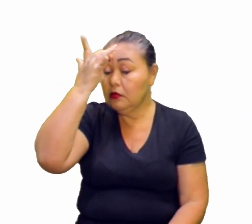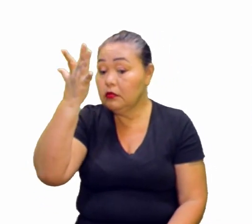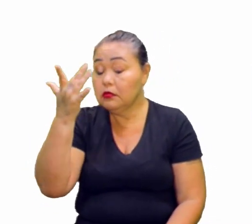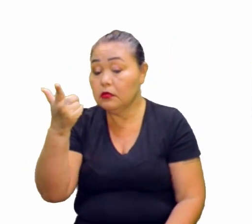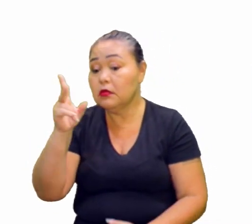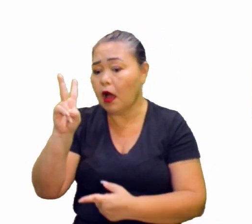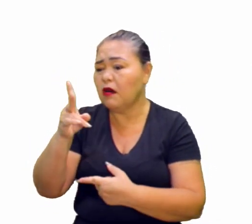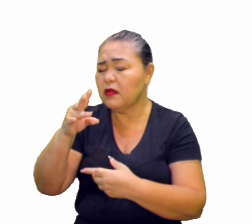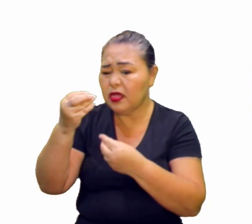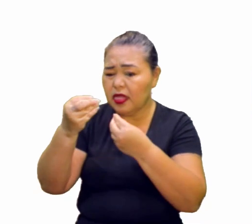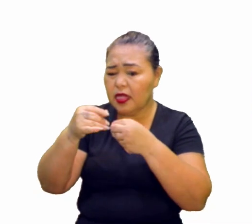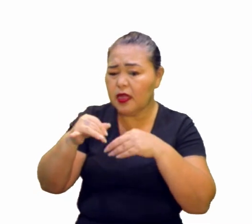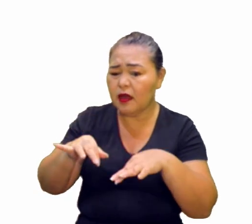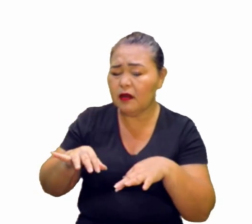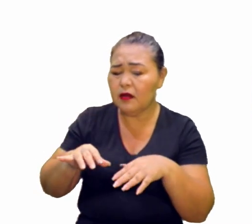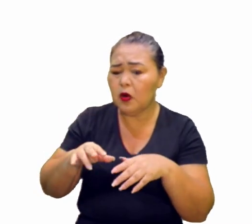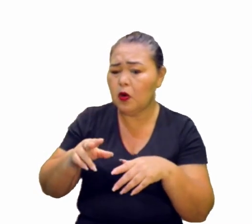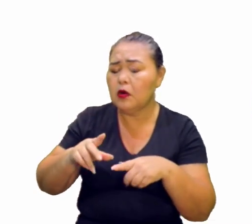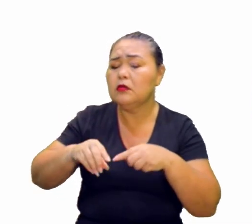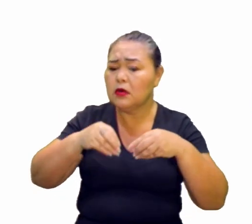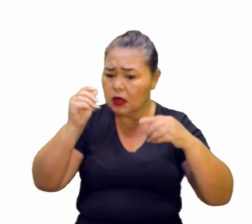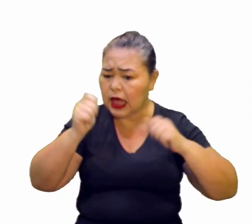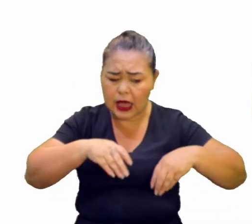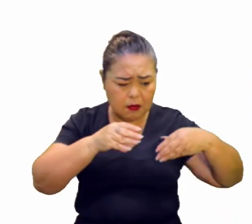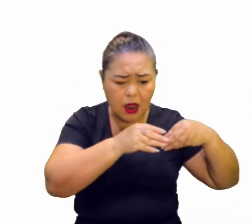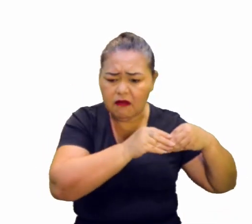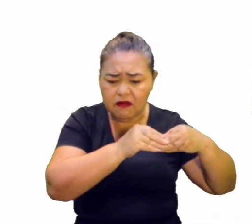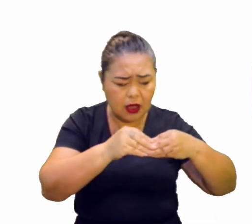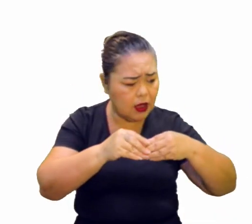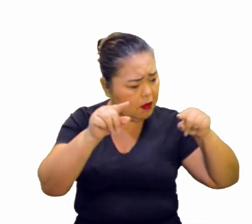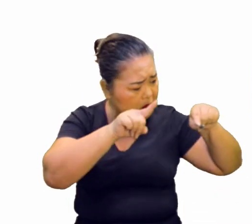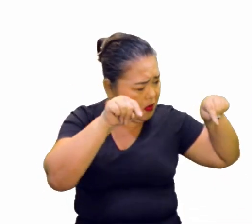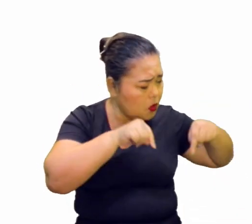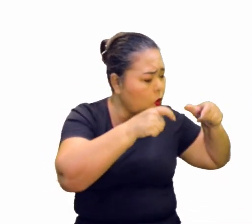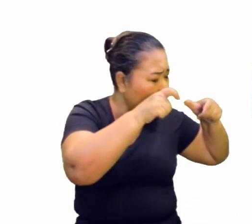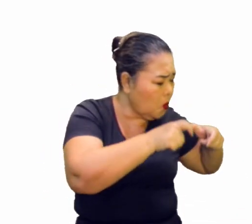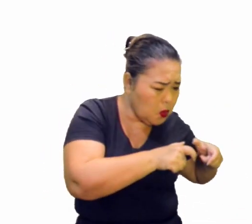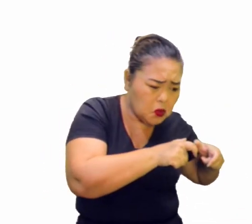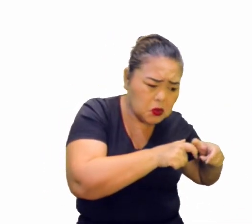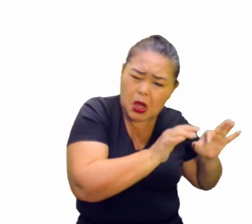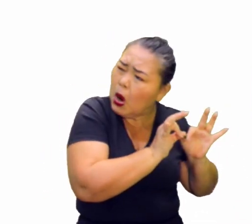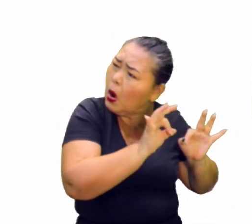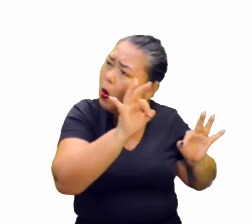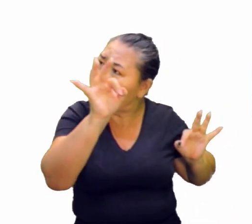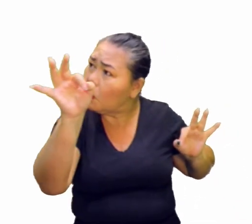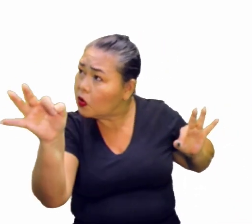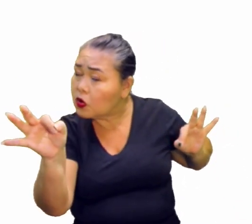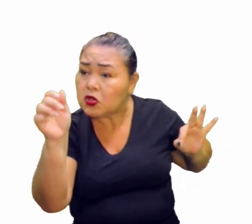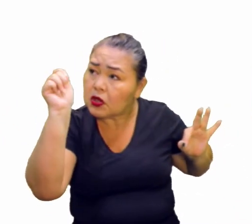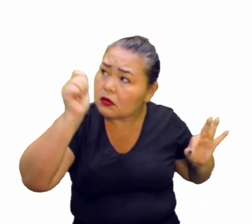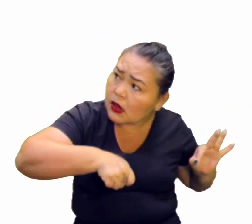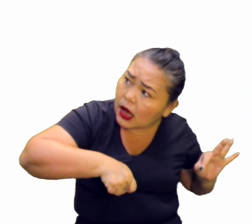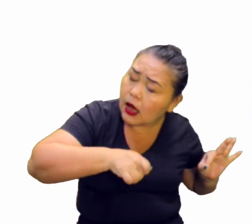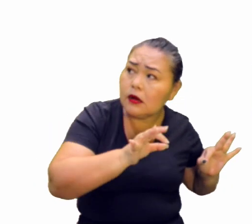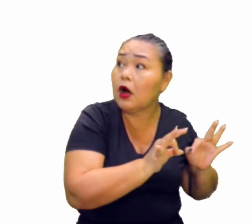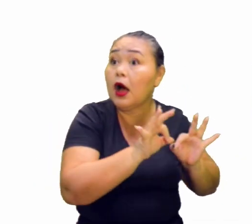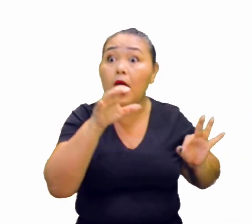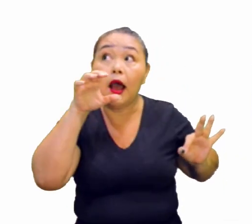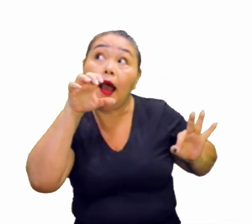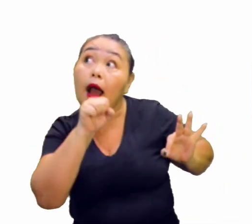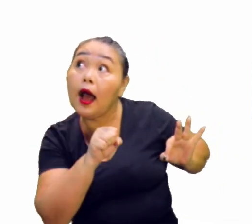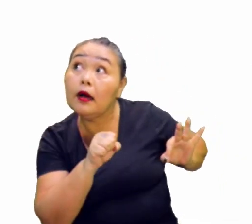perecimento, eles aguentam um transporte, a minha propriedade está localizada numa região onde eu vou fazer o escoamento desses produtos de forma